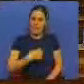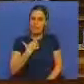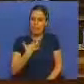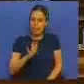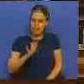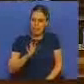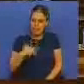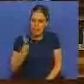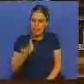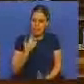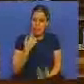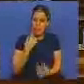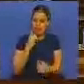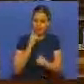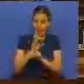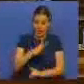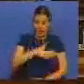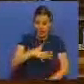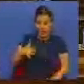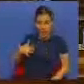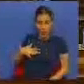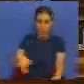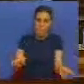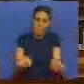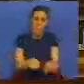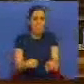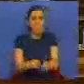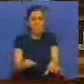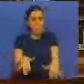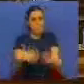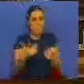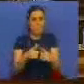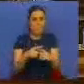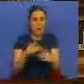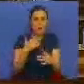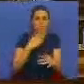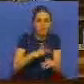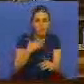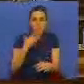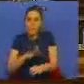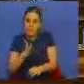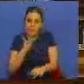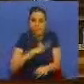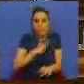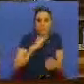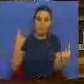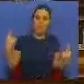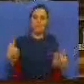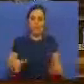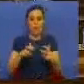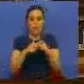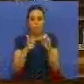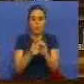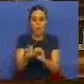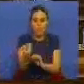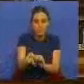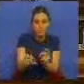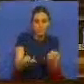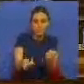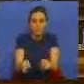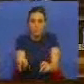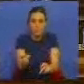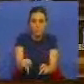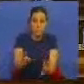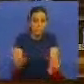mais que, em relação à saúde, estamos numa espécie de apaga-fogos ou de resolução do problema que vai surgindo.